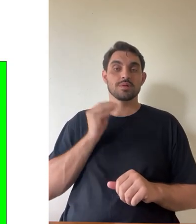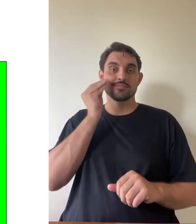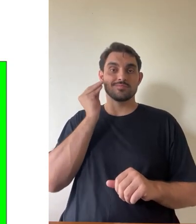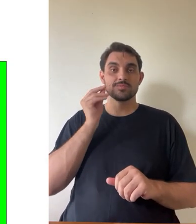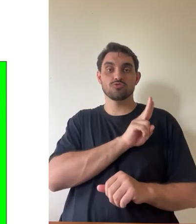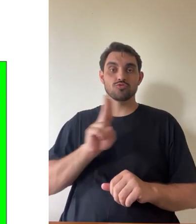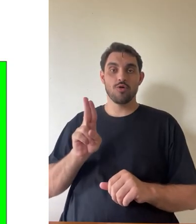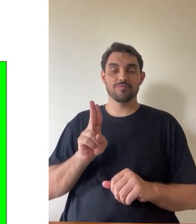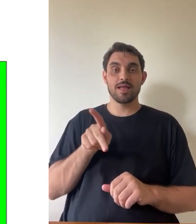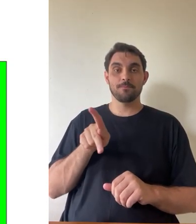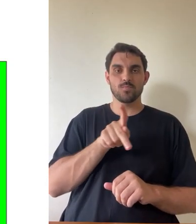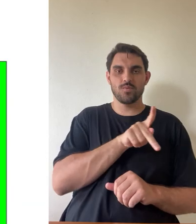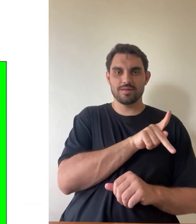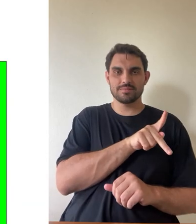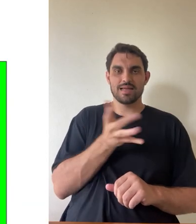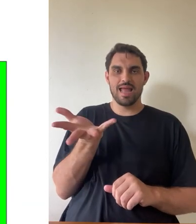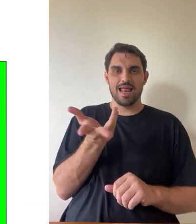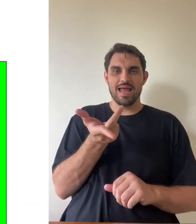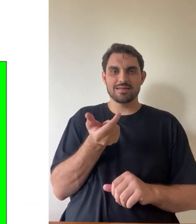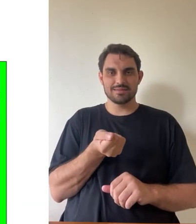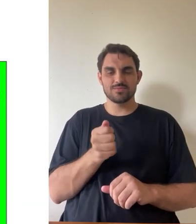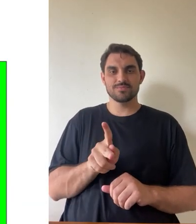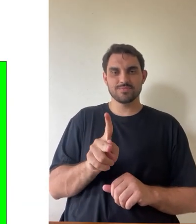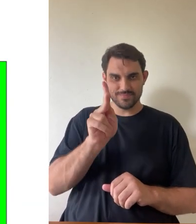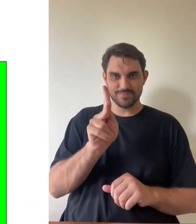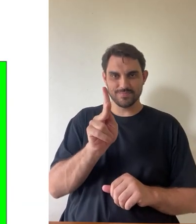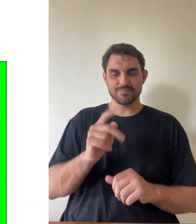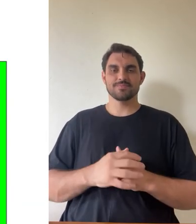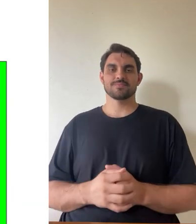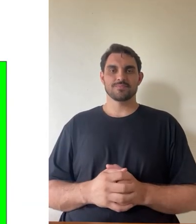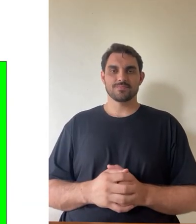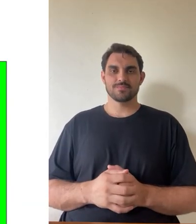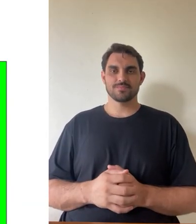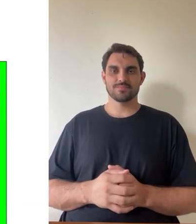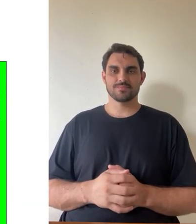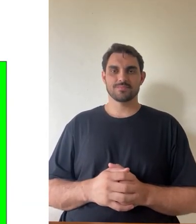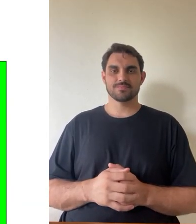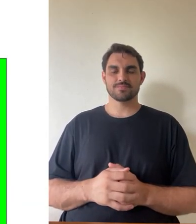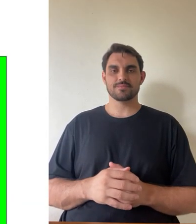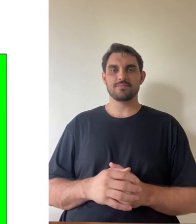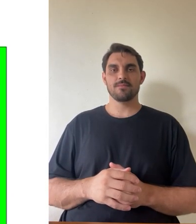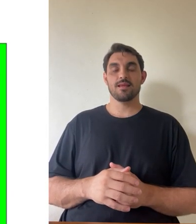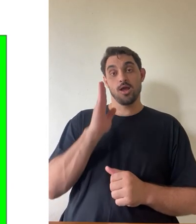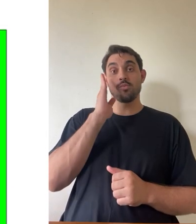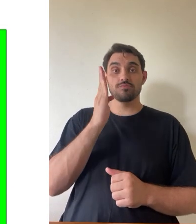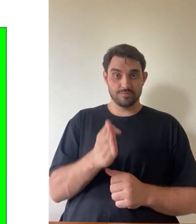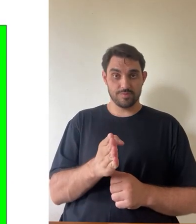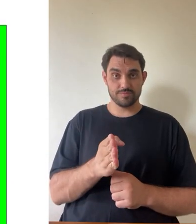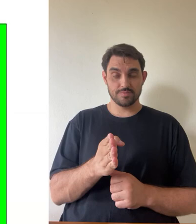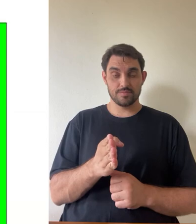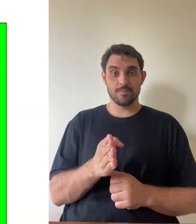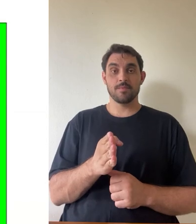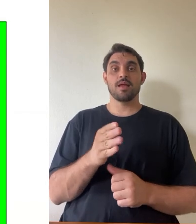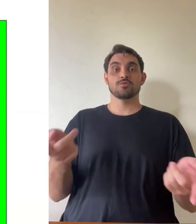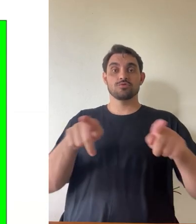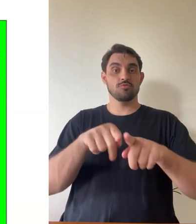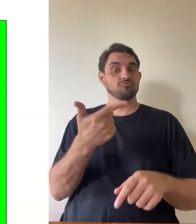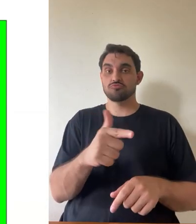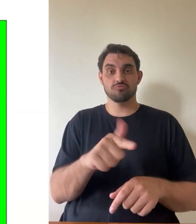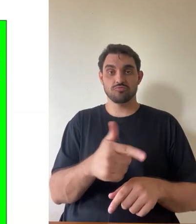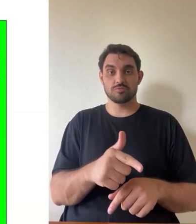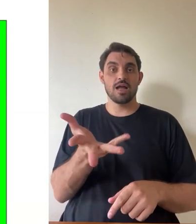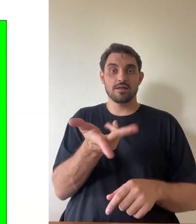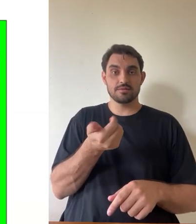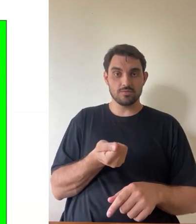utilizando a simulação chamada movimento com aceleração constante. Então, apesar do movimento retilíneo uniforme